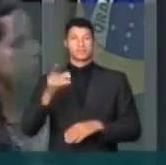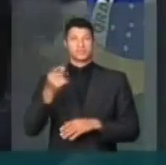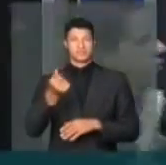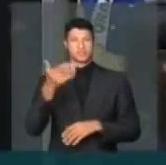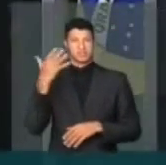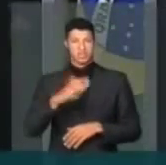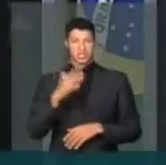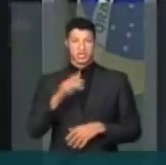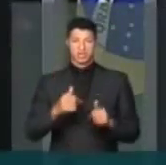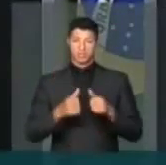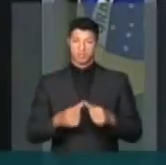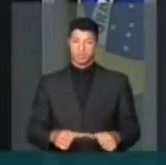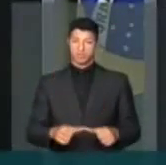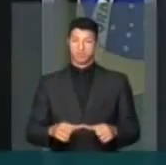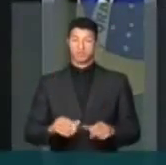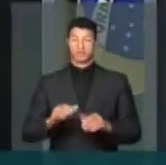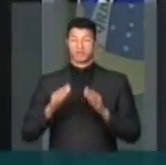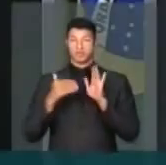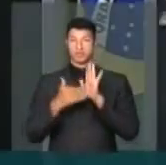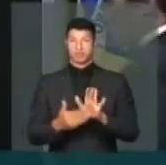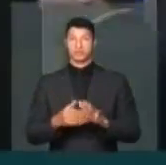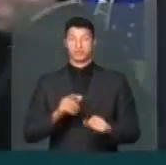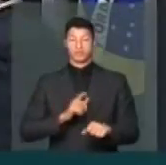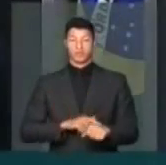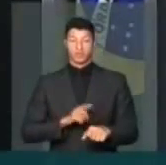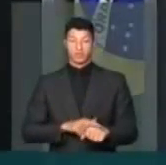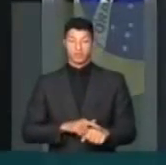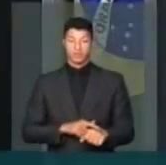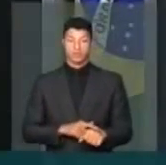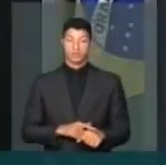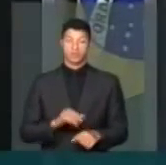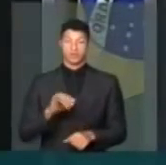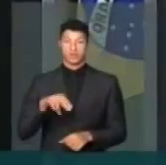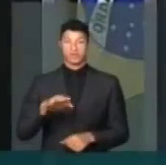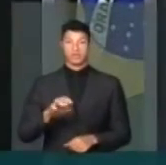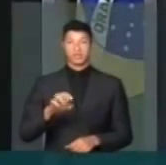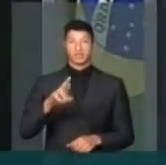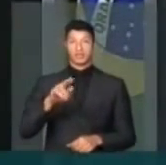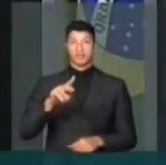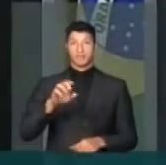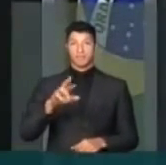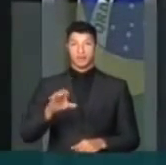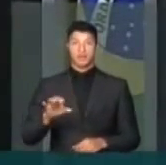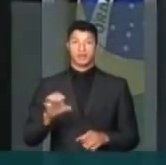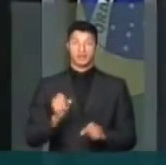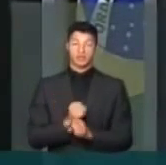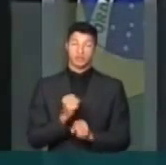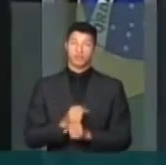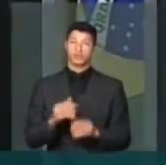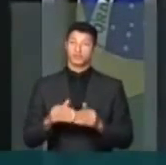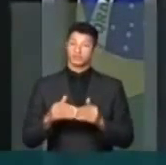caras, porque ficam expostas ao tempo, às intempéries e obras que